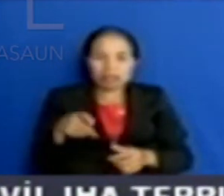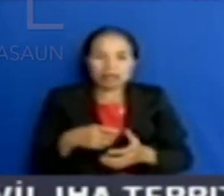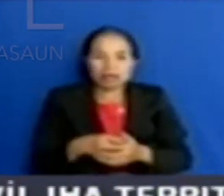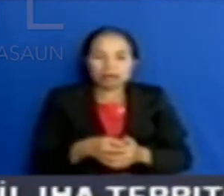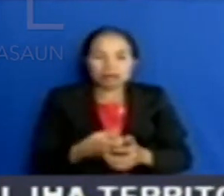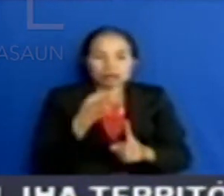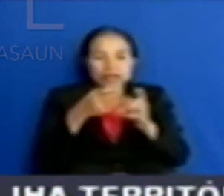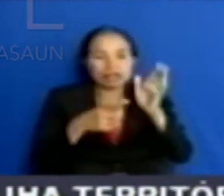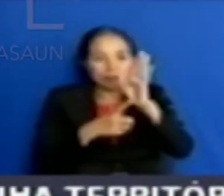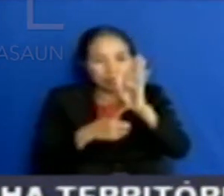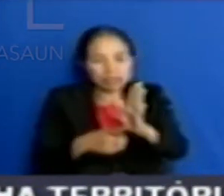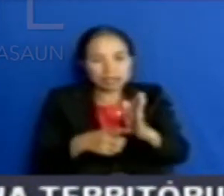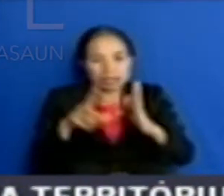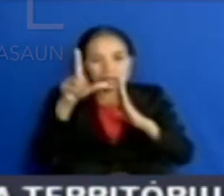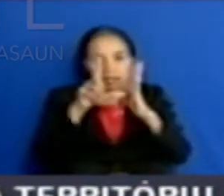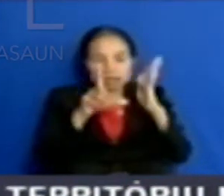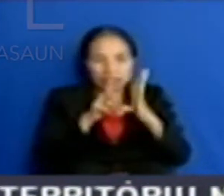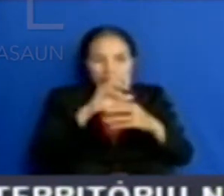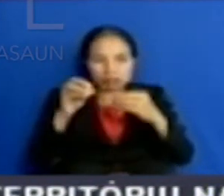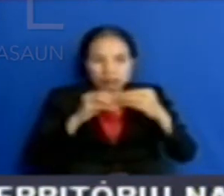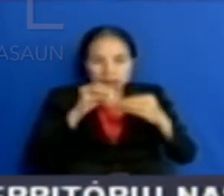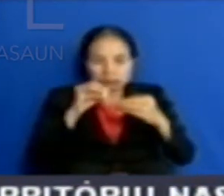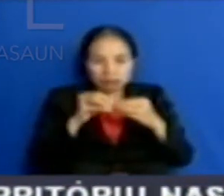apresenta lei, decreto-lei de Conobá,